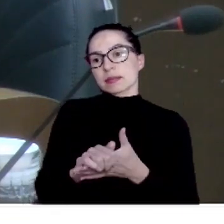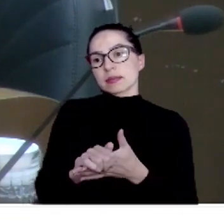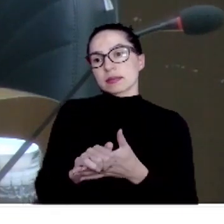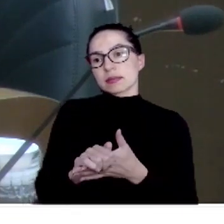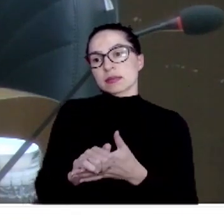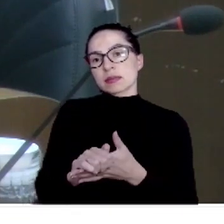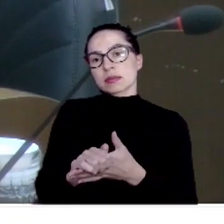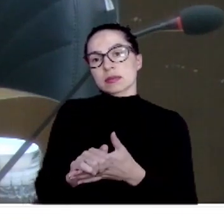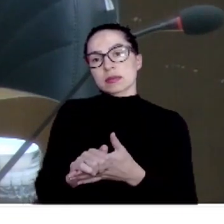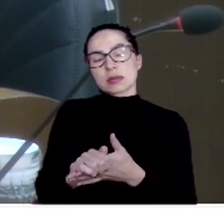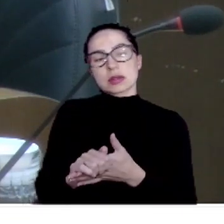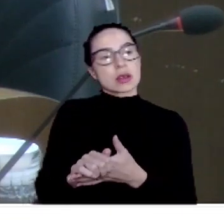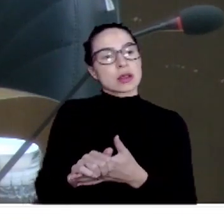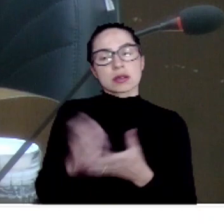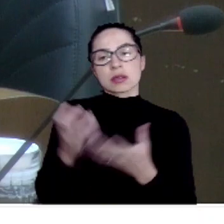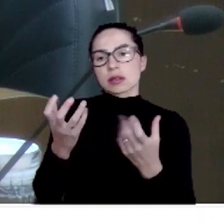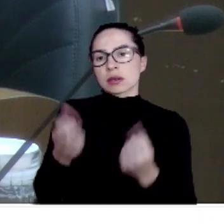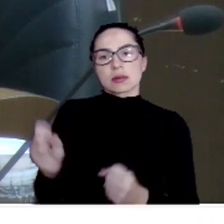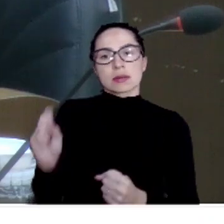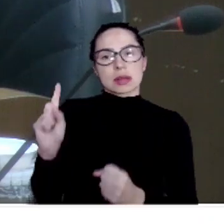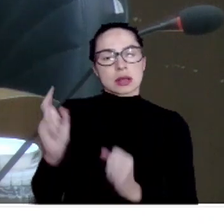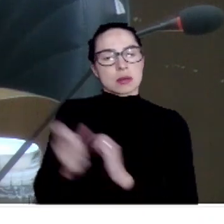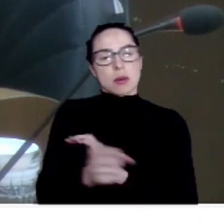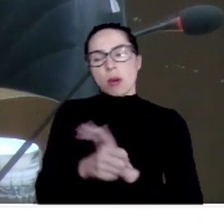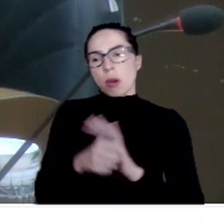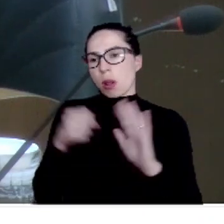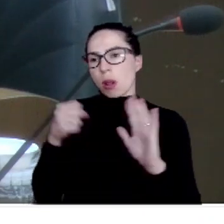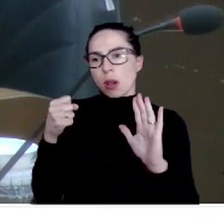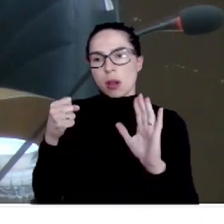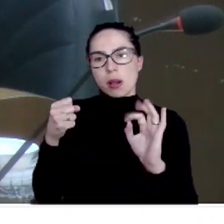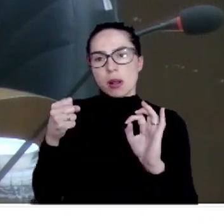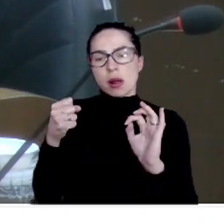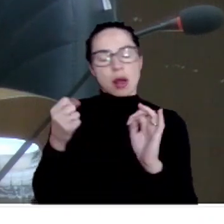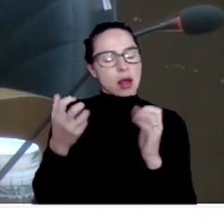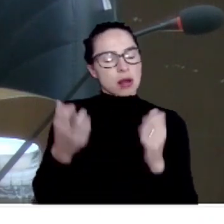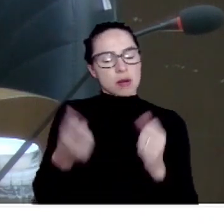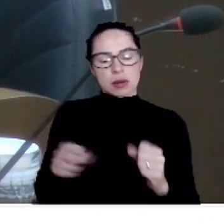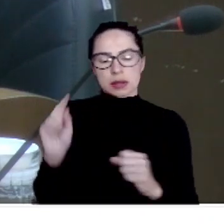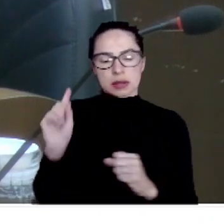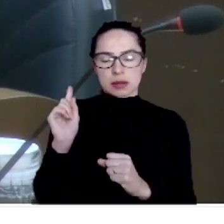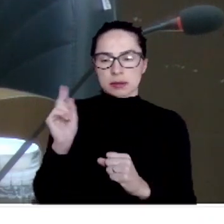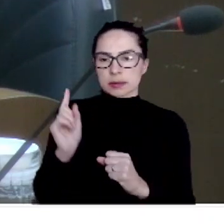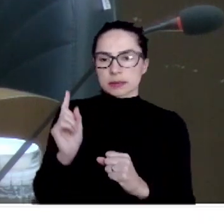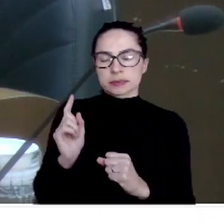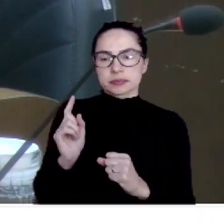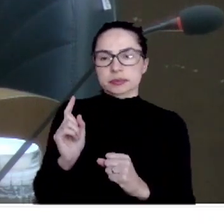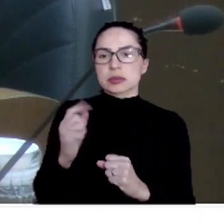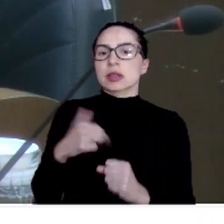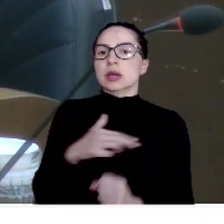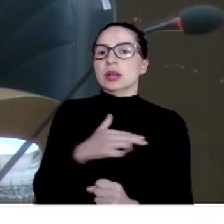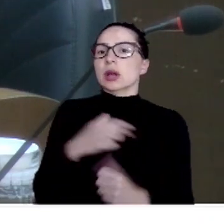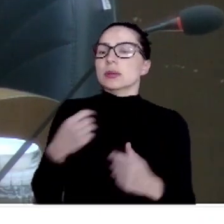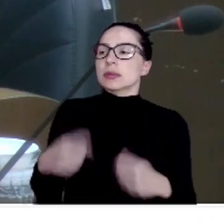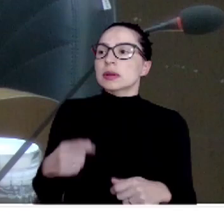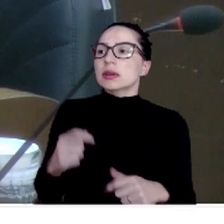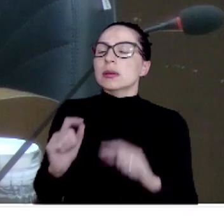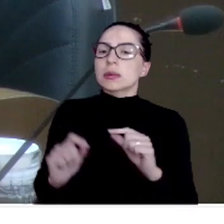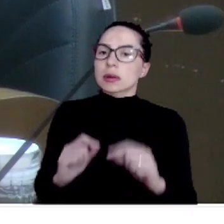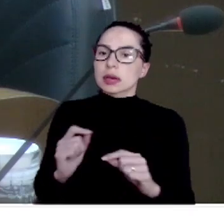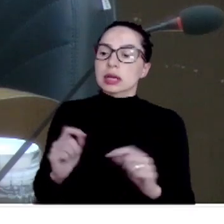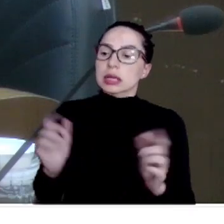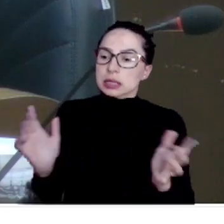nenhuma agressão é tolerável. O que nós precisamos fazer é incentivar